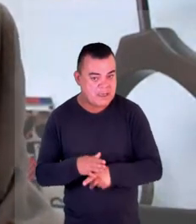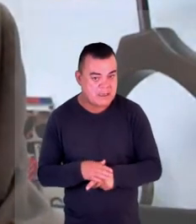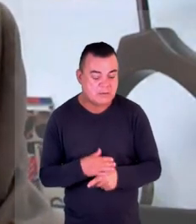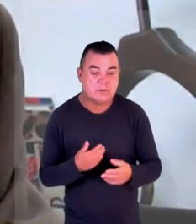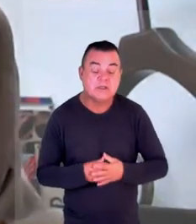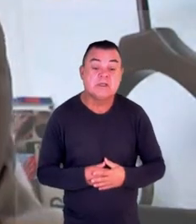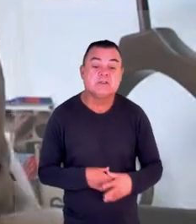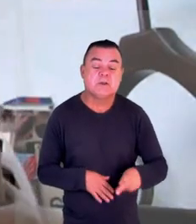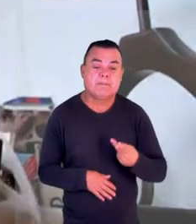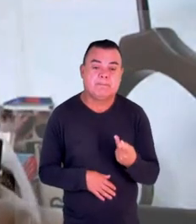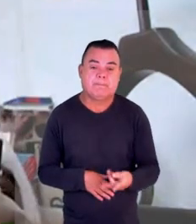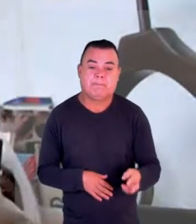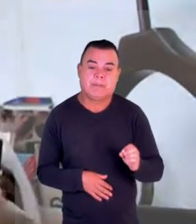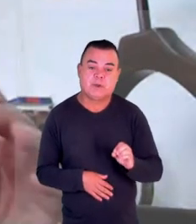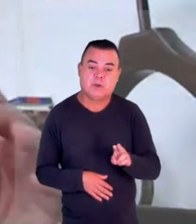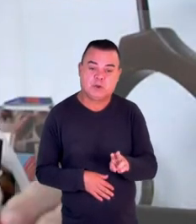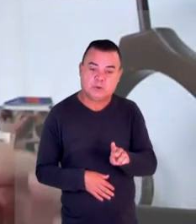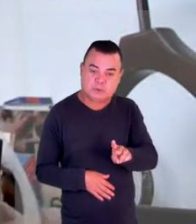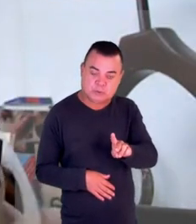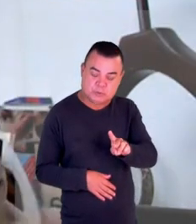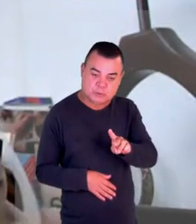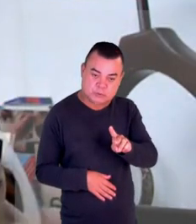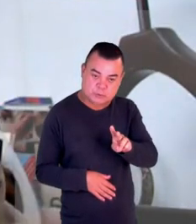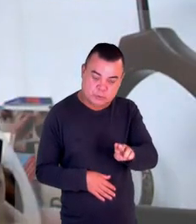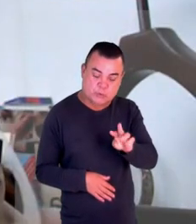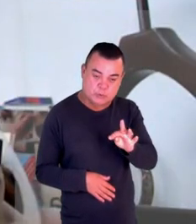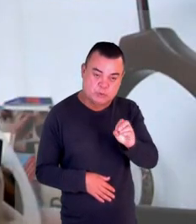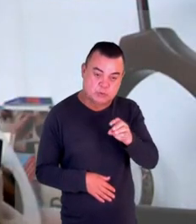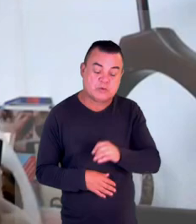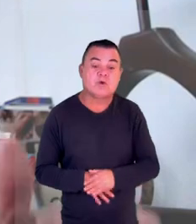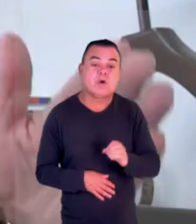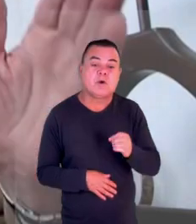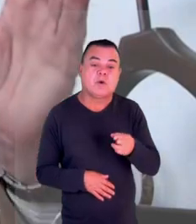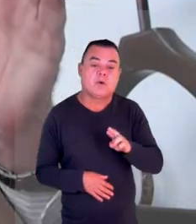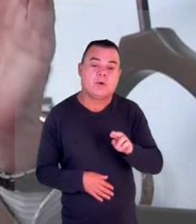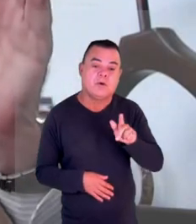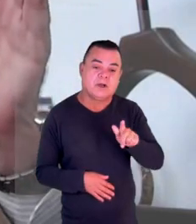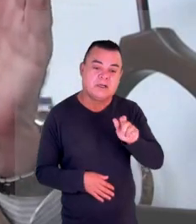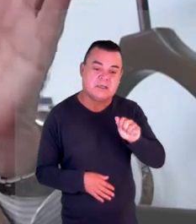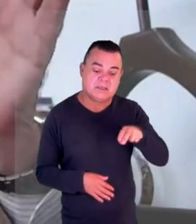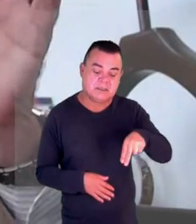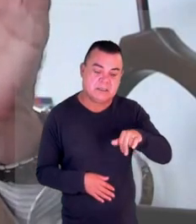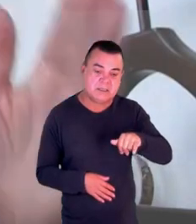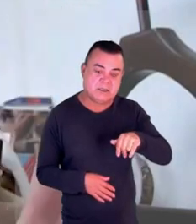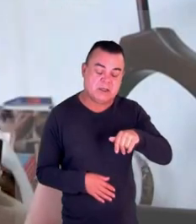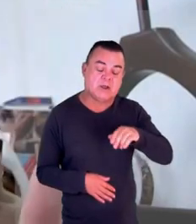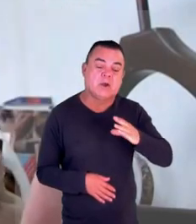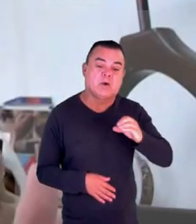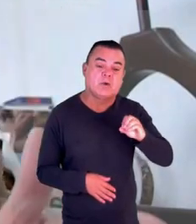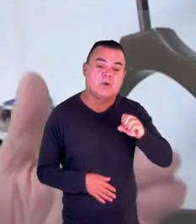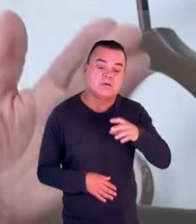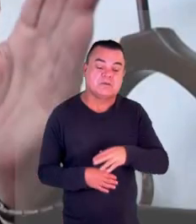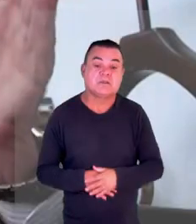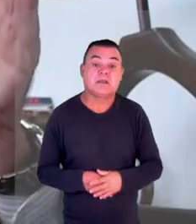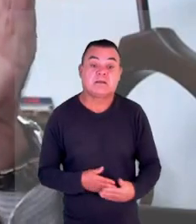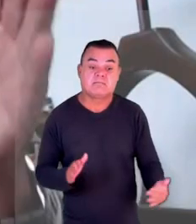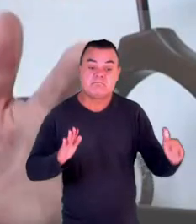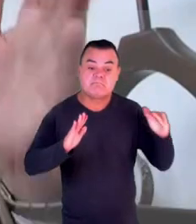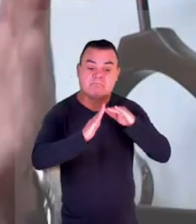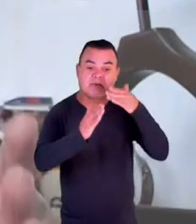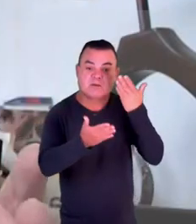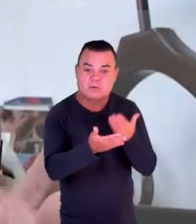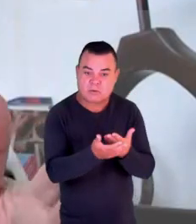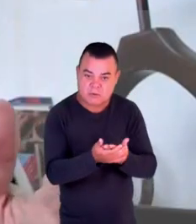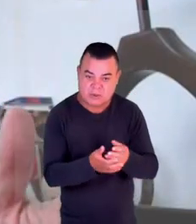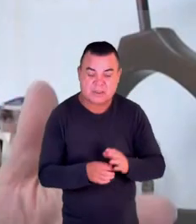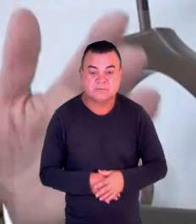produtos orgânicos na alimentação escolar tá já o o por por decreto por decreto do